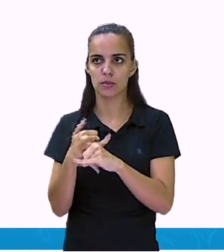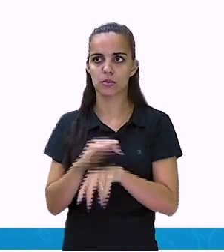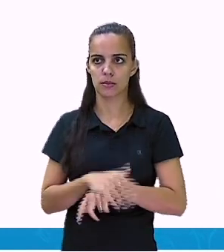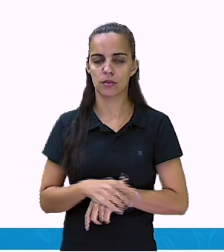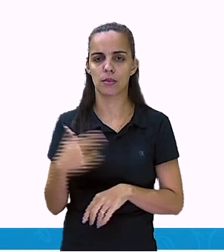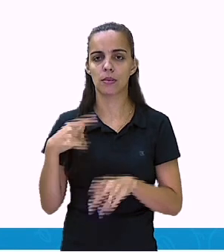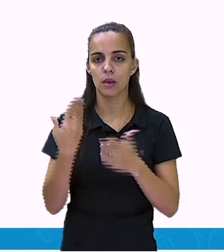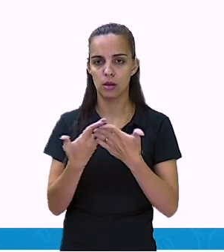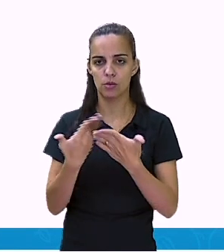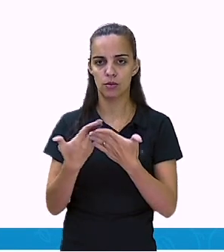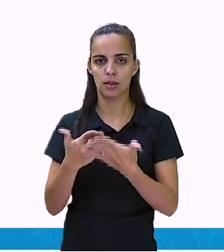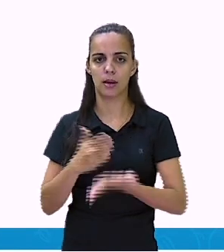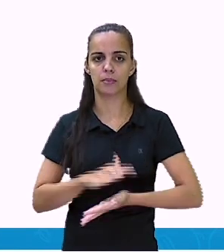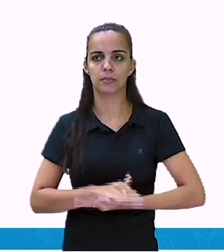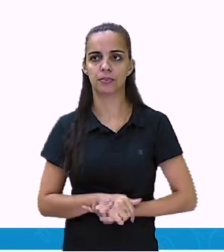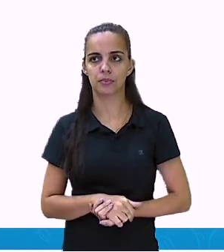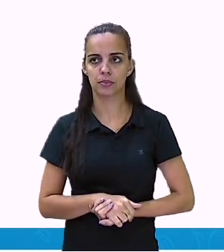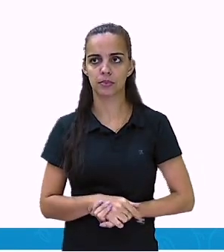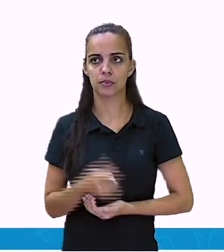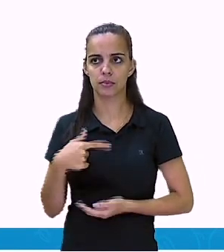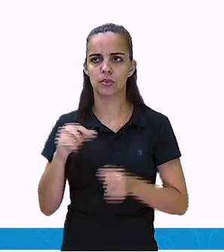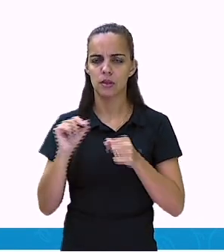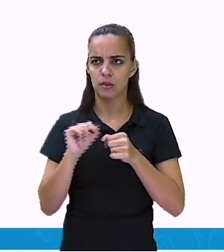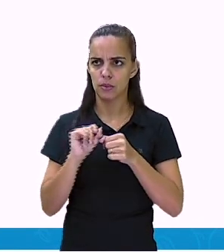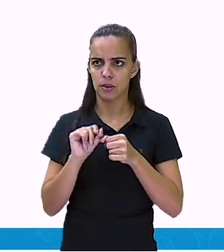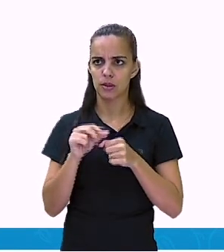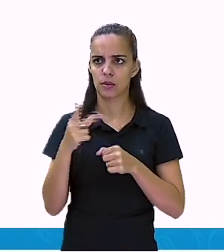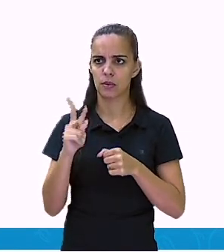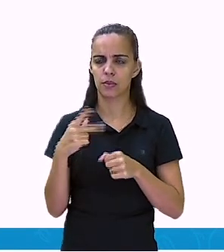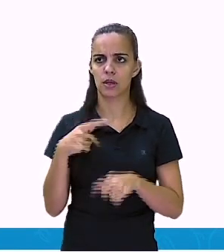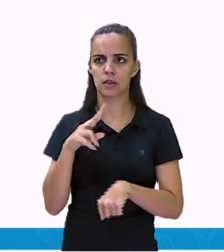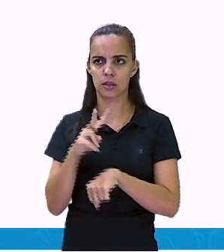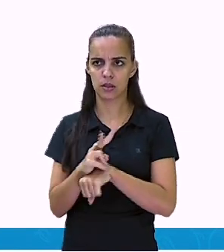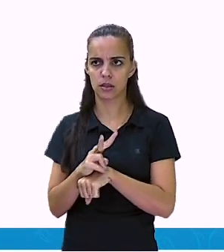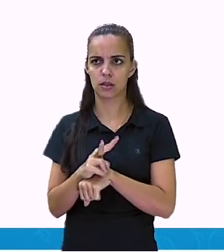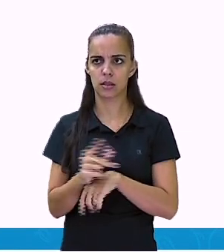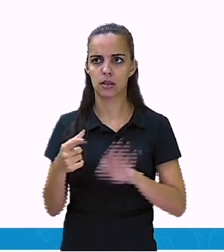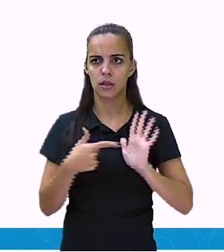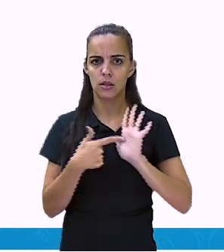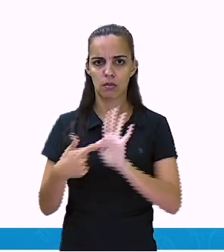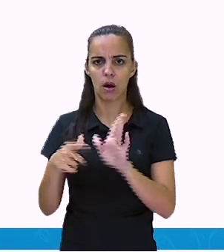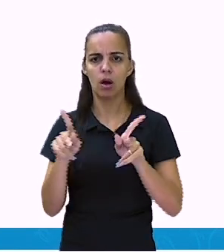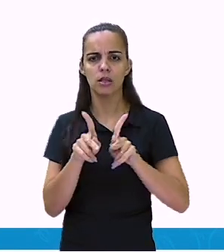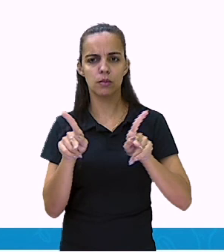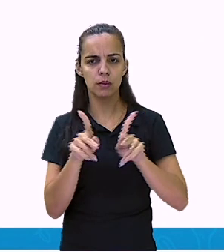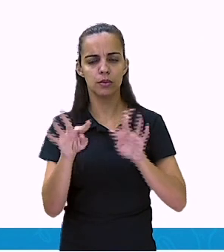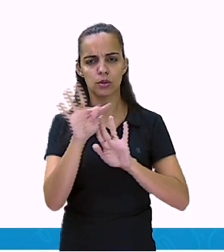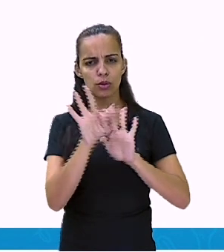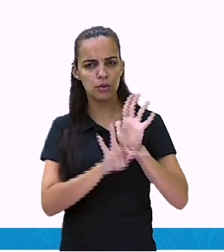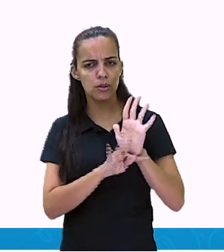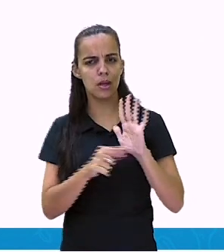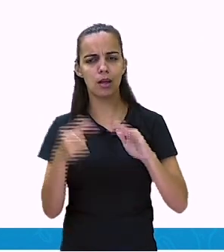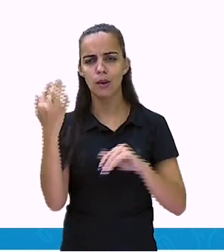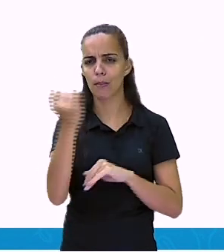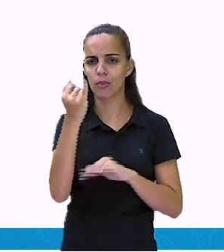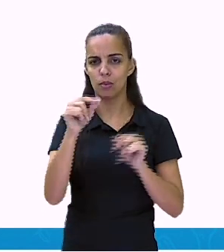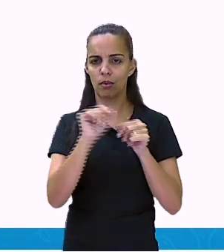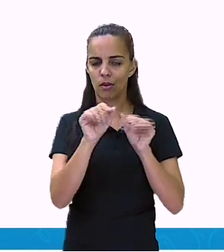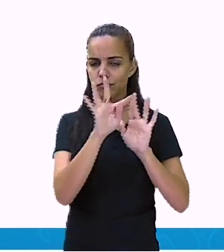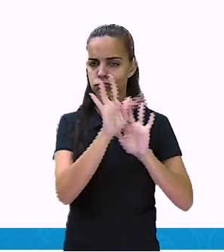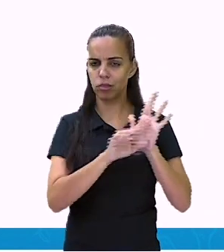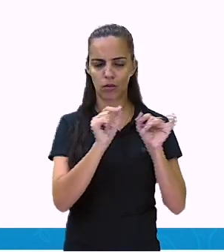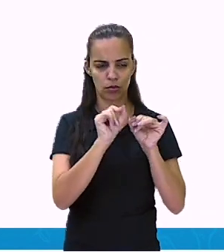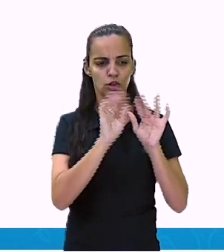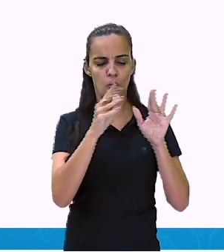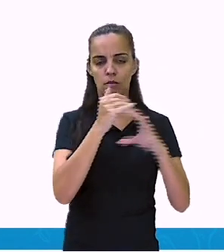estudo remoto, tá? Então, faça aí o seu texto e mostra para o seu professor na plataforma, ou pelo WhatsApp, ou